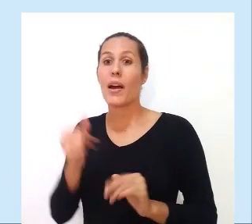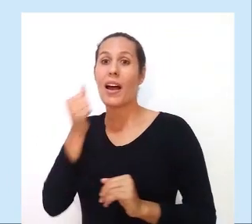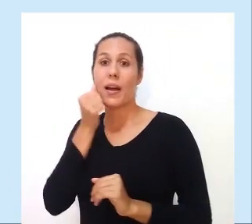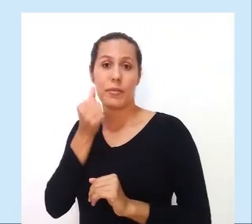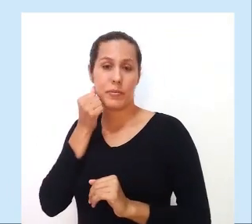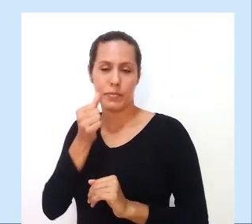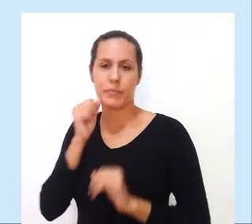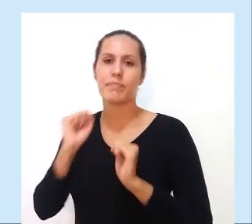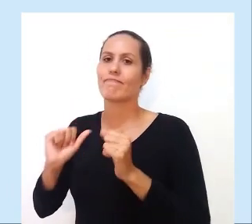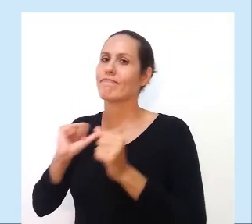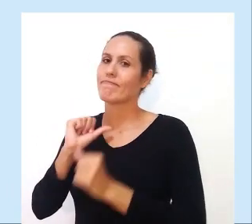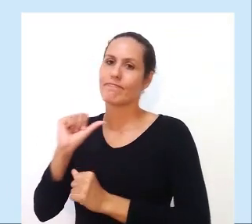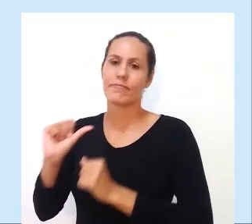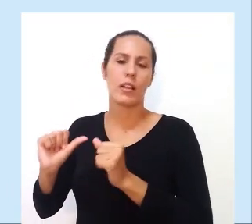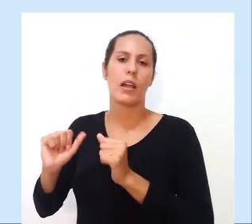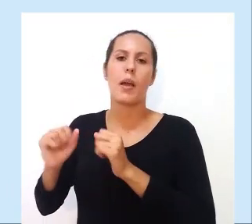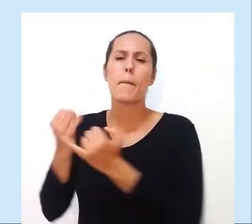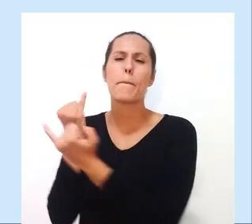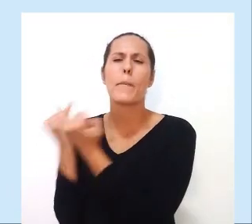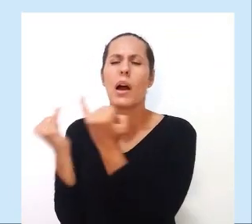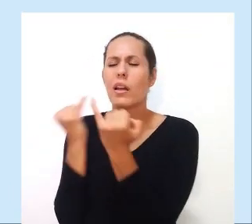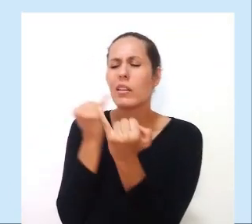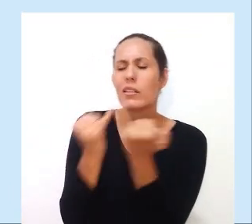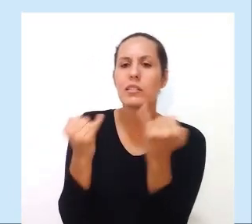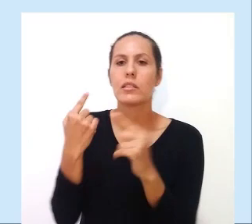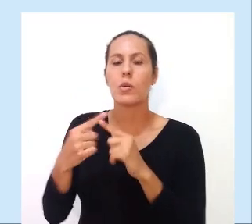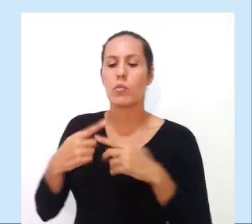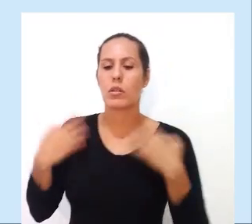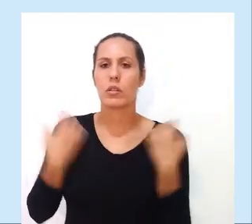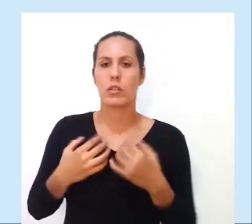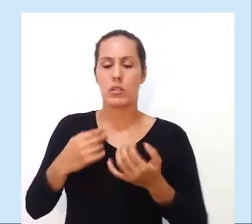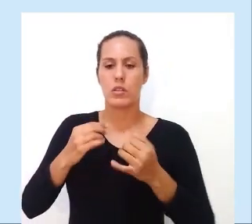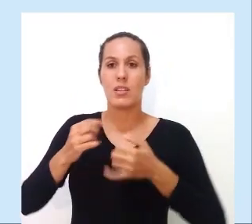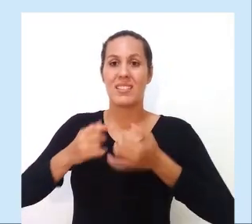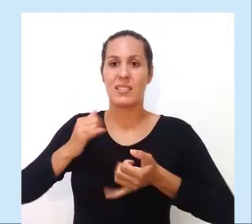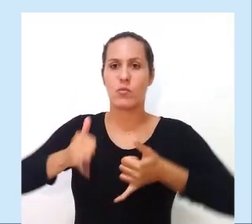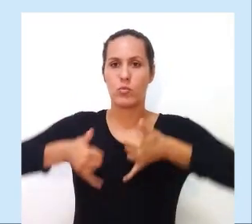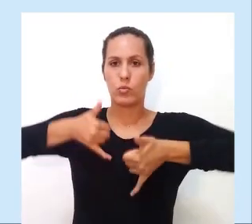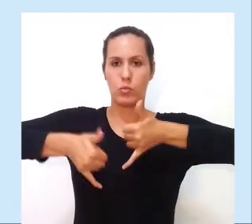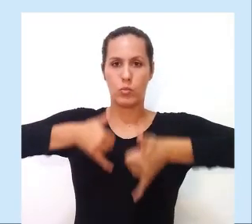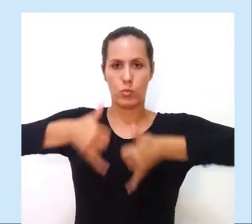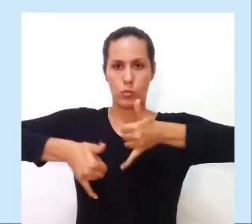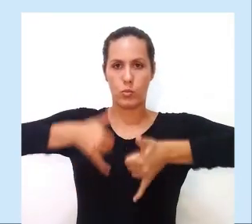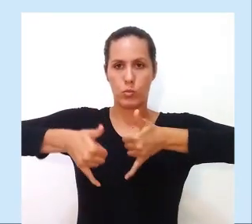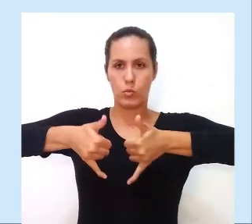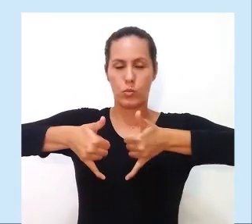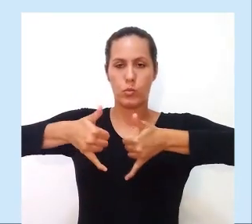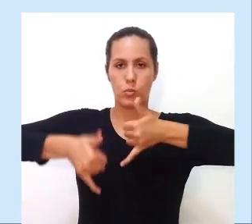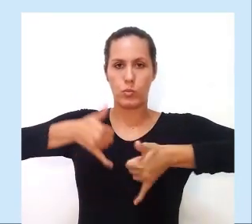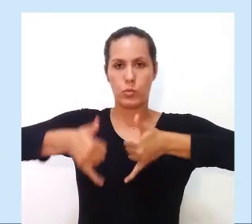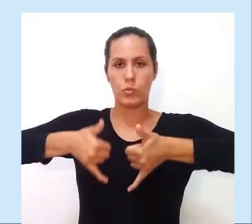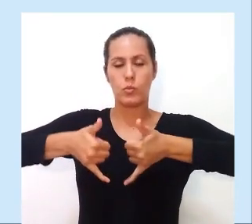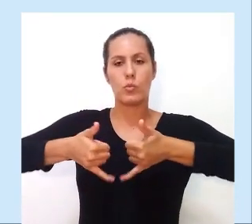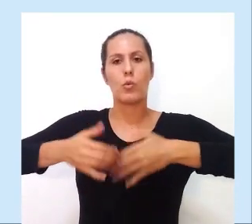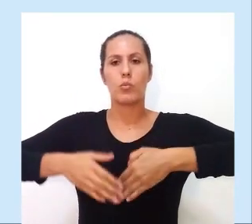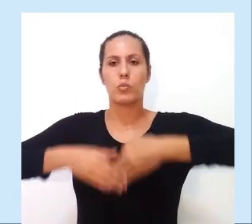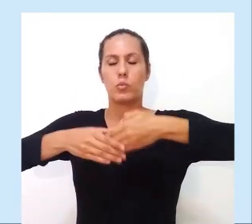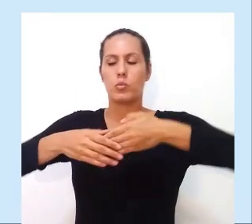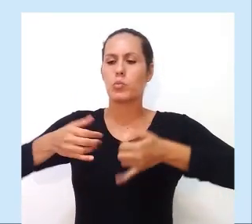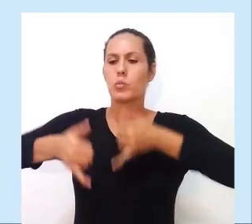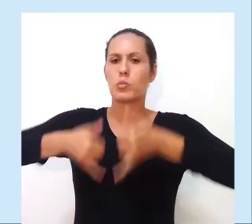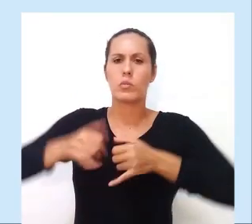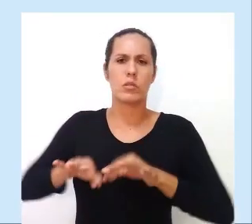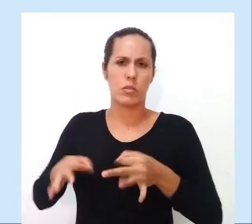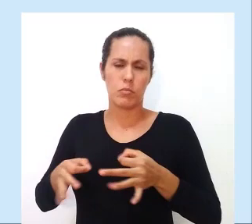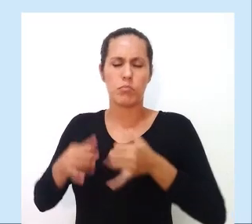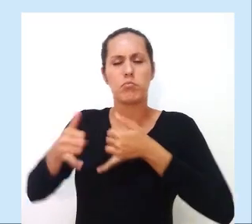e tal. Mas as mulheres são bem parecidas, porque elas dançam de salto, seja de sandália ou um sapato com